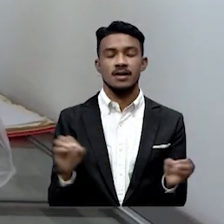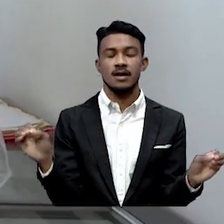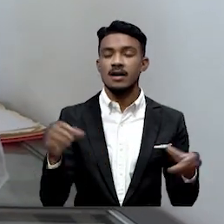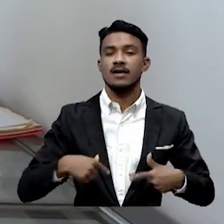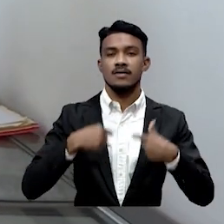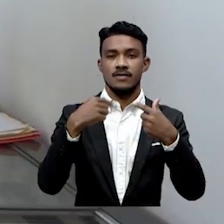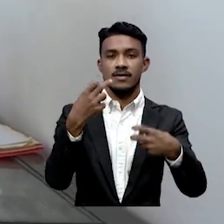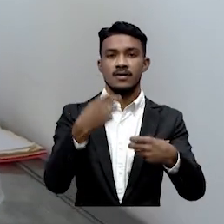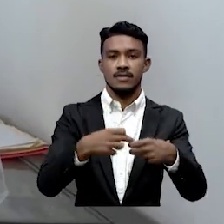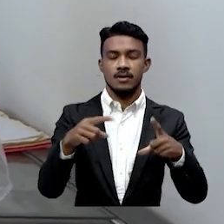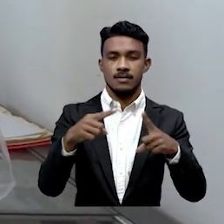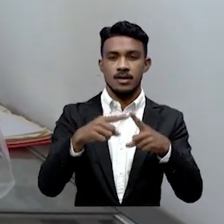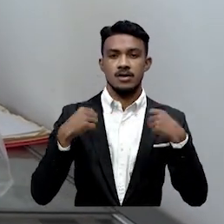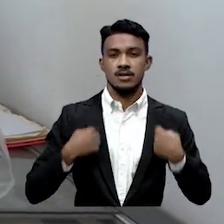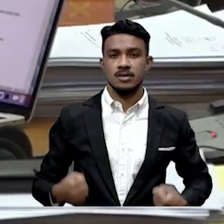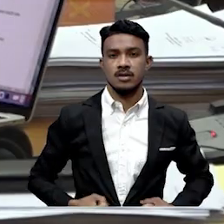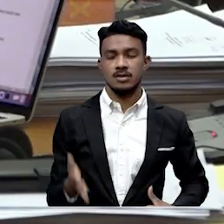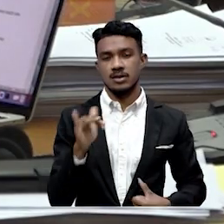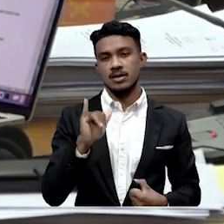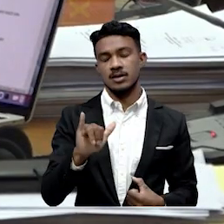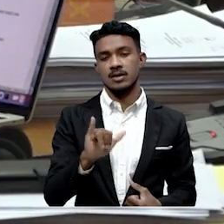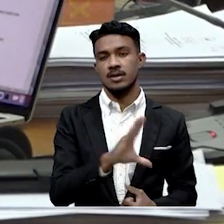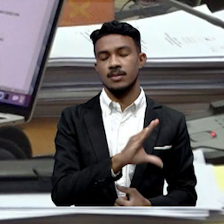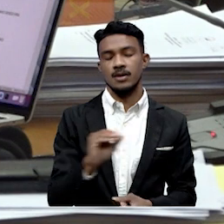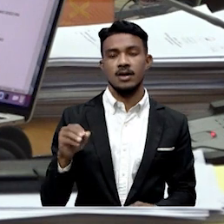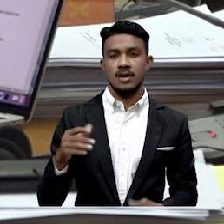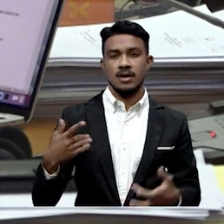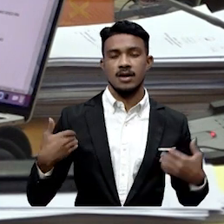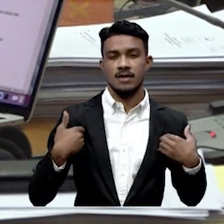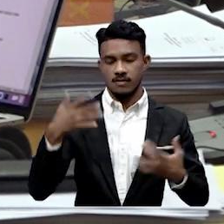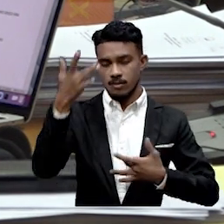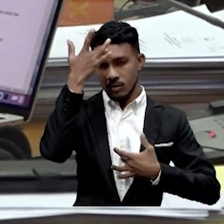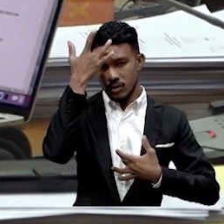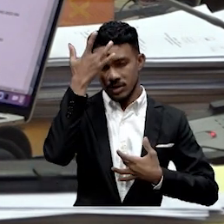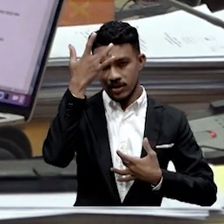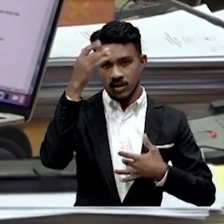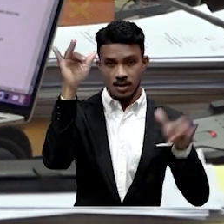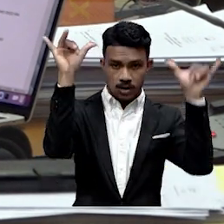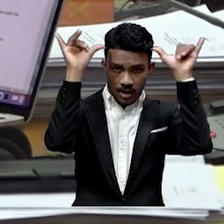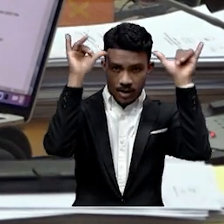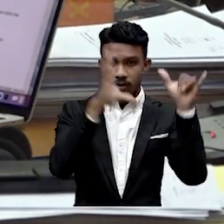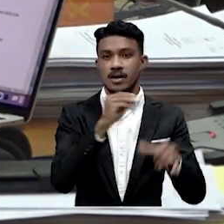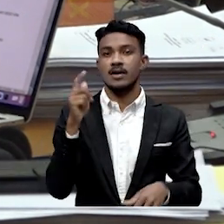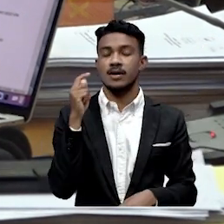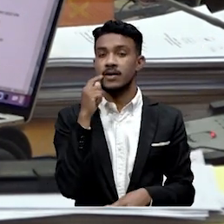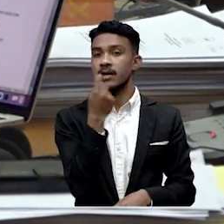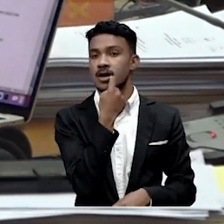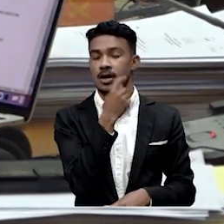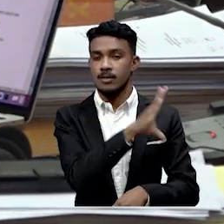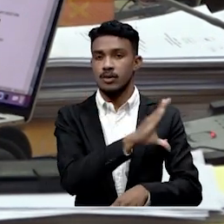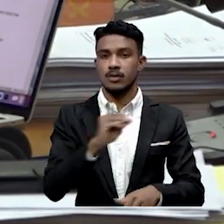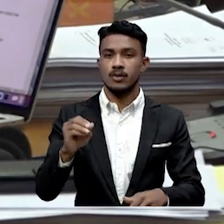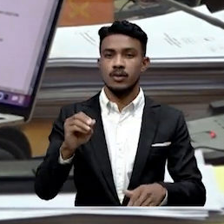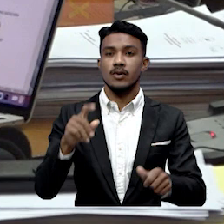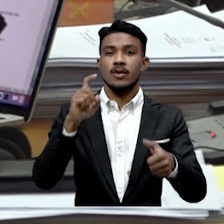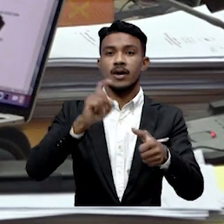komunidade ni saudi itare indonesia gora kontese ha iha morazida ba karau ni nian ibu ho karau ni nian ainkuku idane